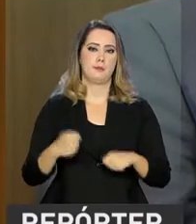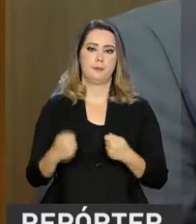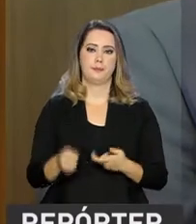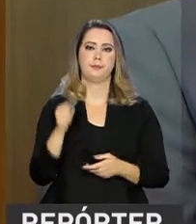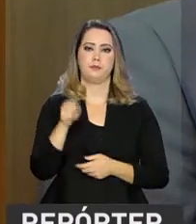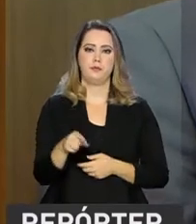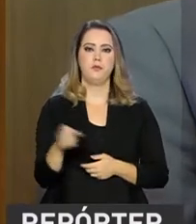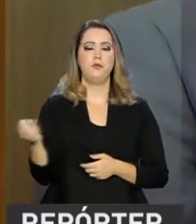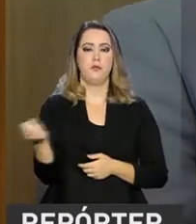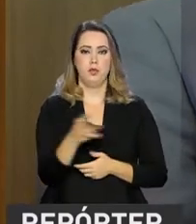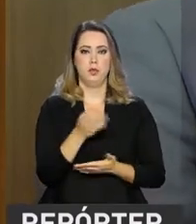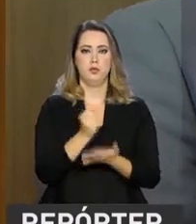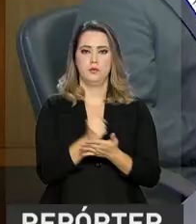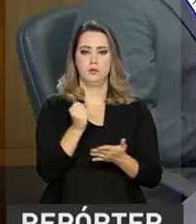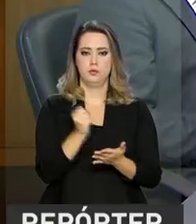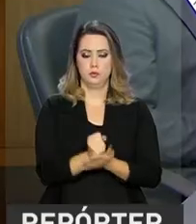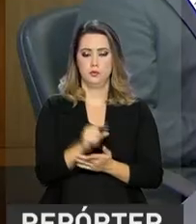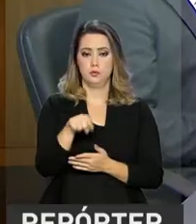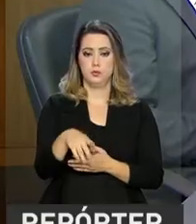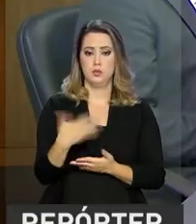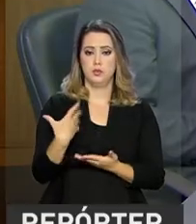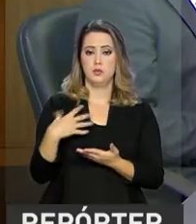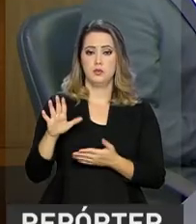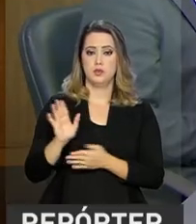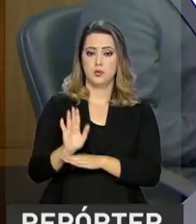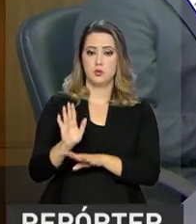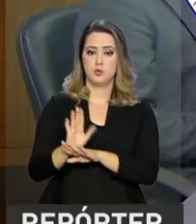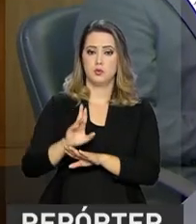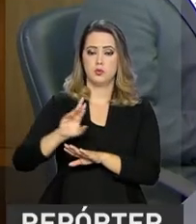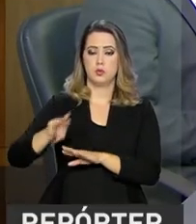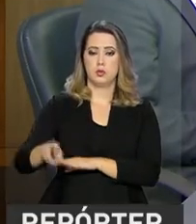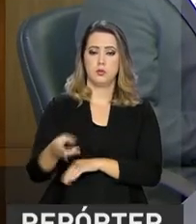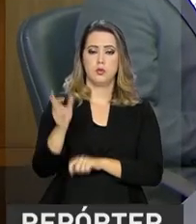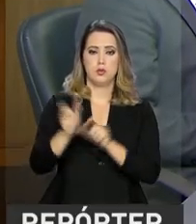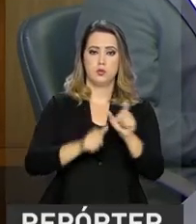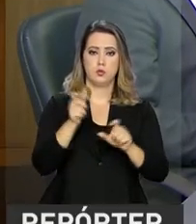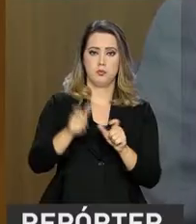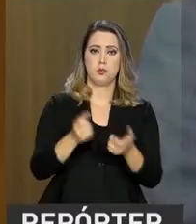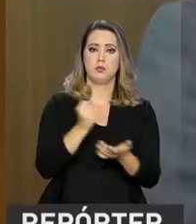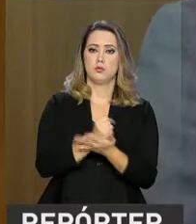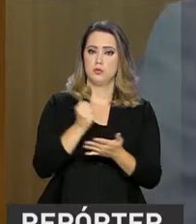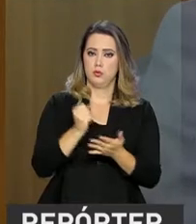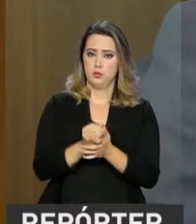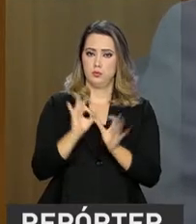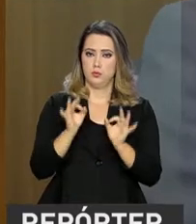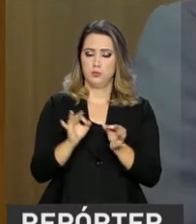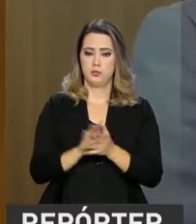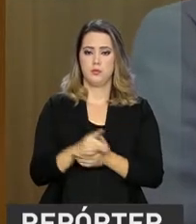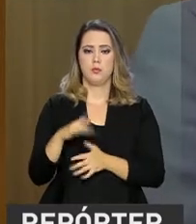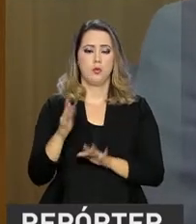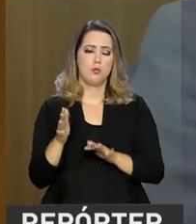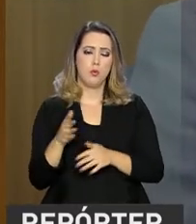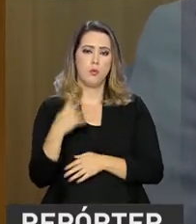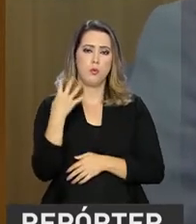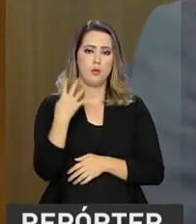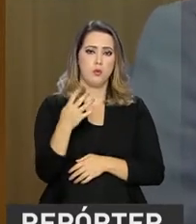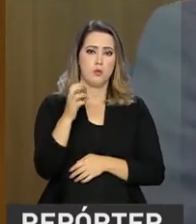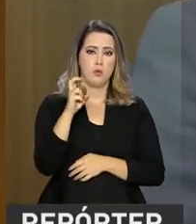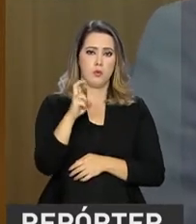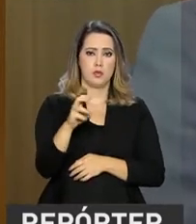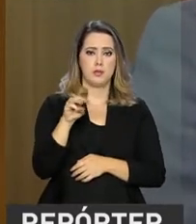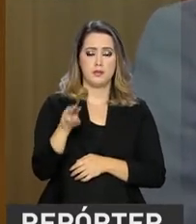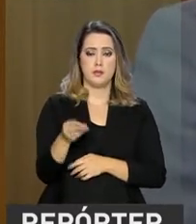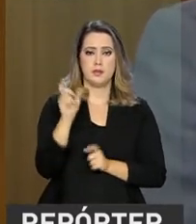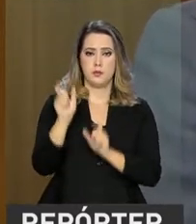que essa modalidade de contrato vai tirar milhões de pessoas da informalidade. Hoje nós temos em torno de 45 milhões